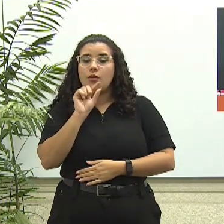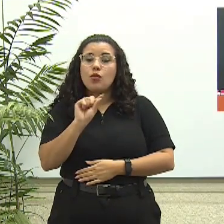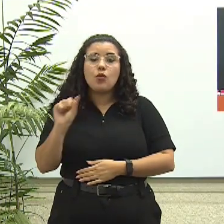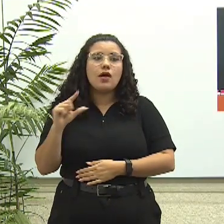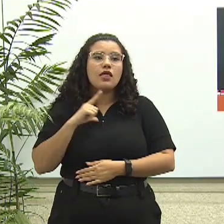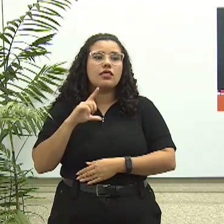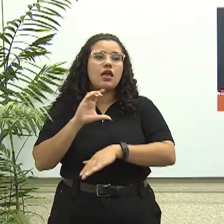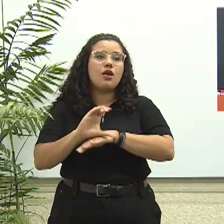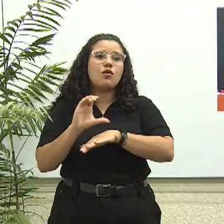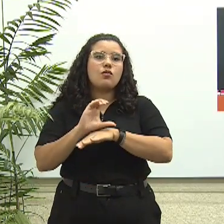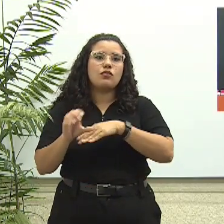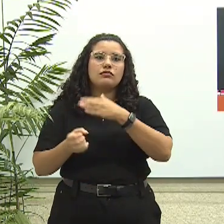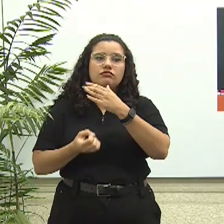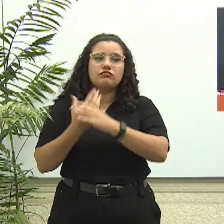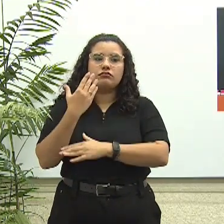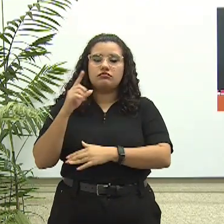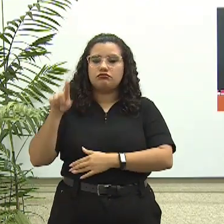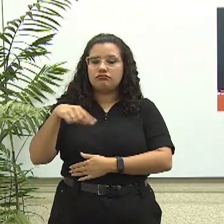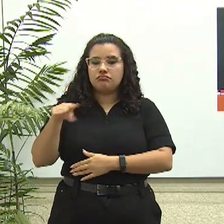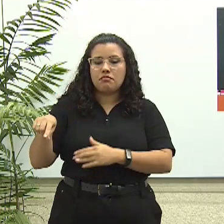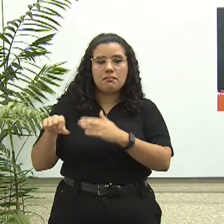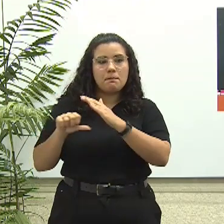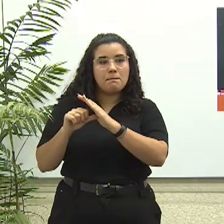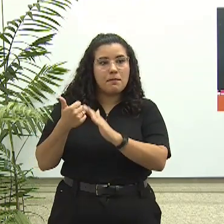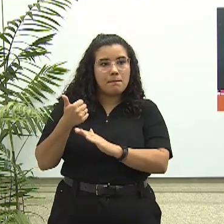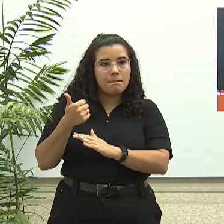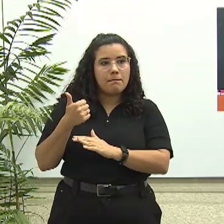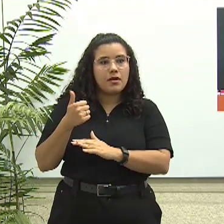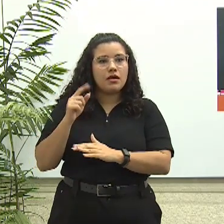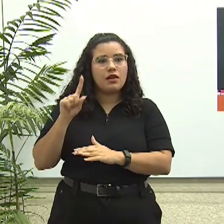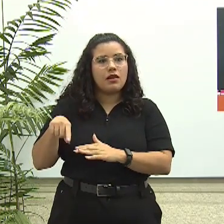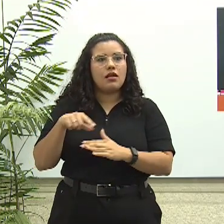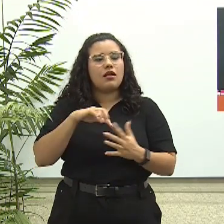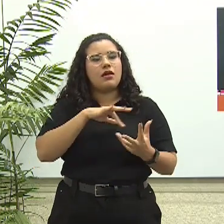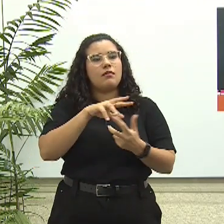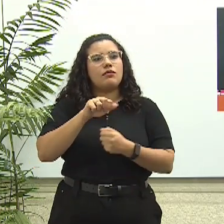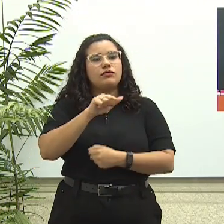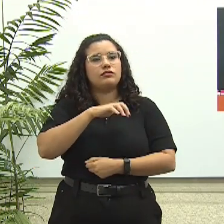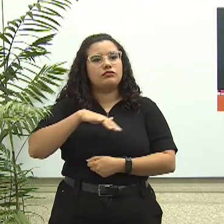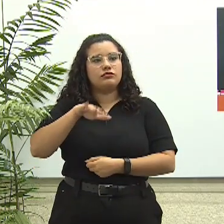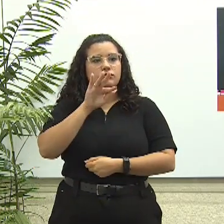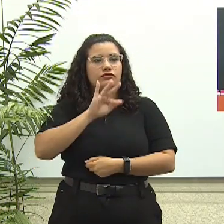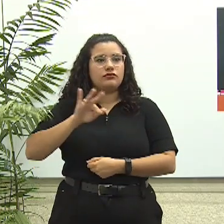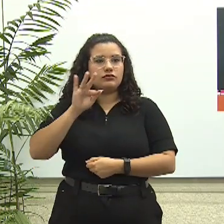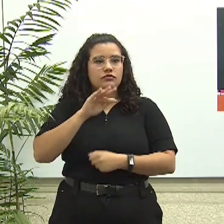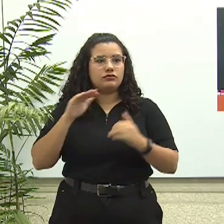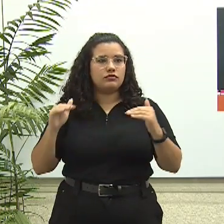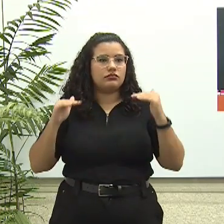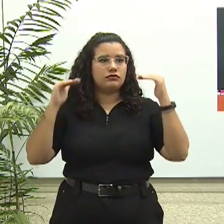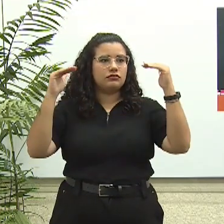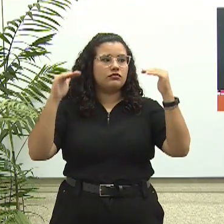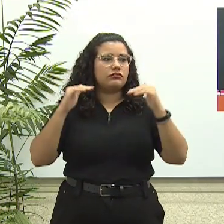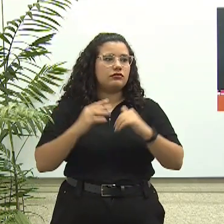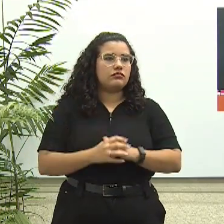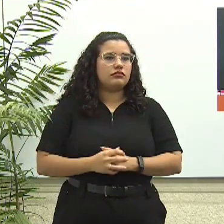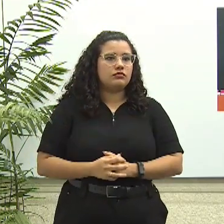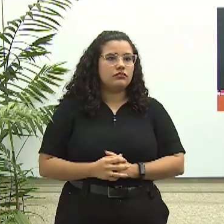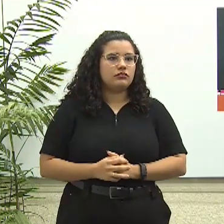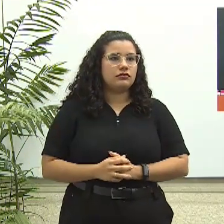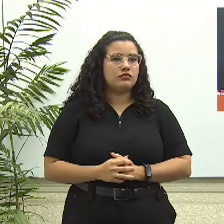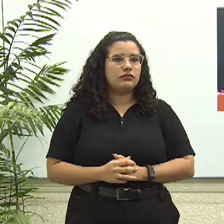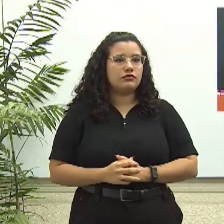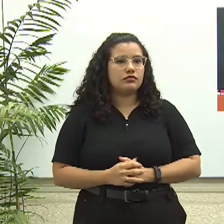são serão atingidos os primeiros no mundo faculdade de curso superior de ensino superior gostaria só de perguntar